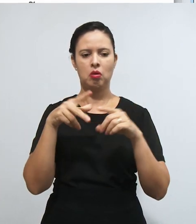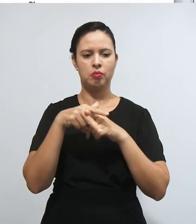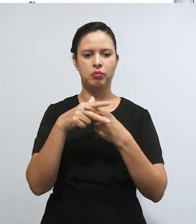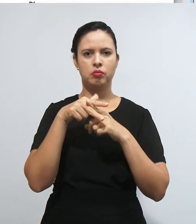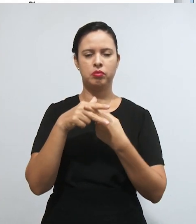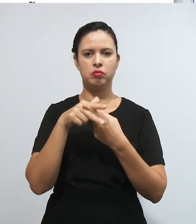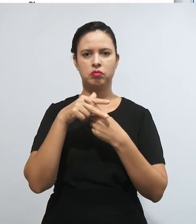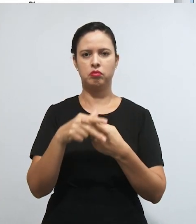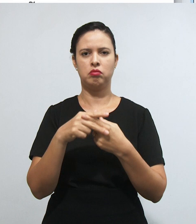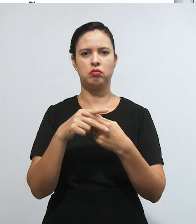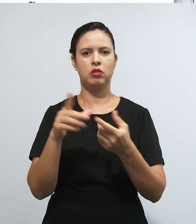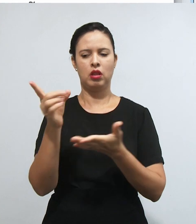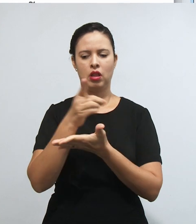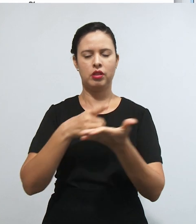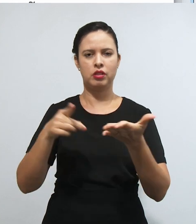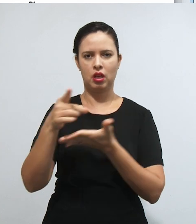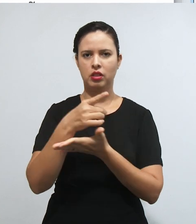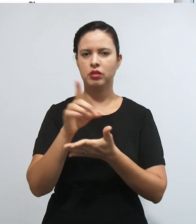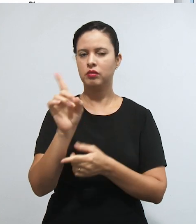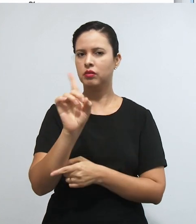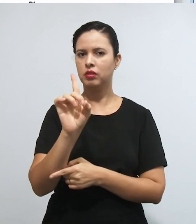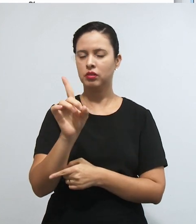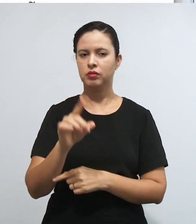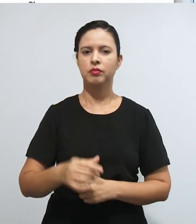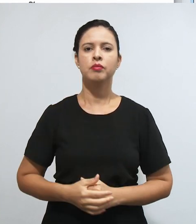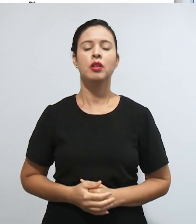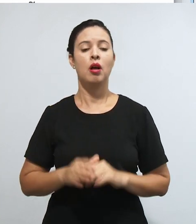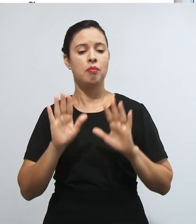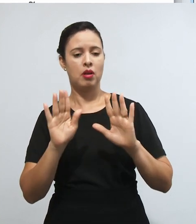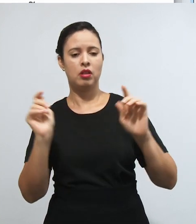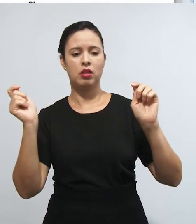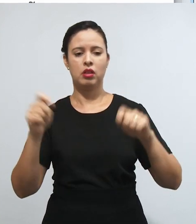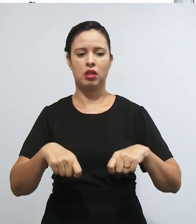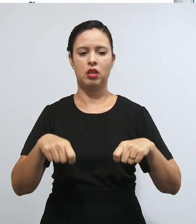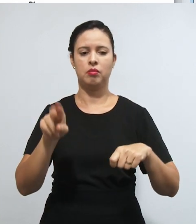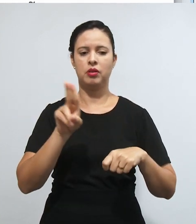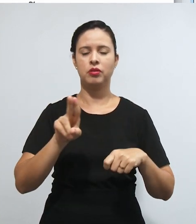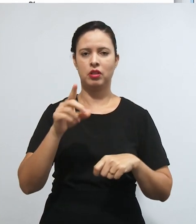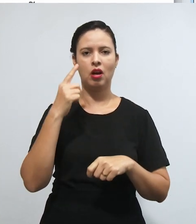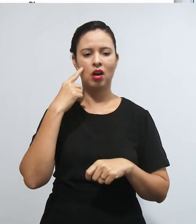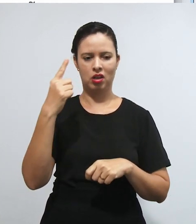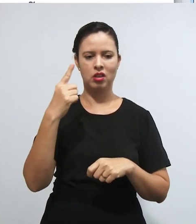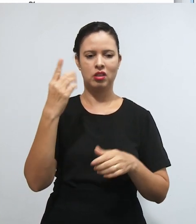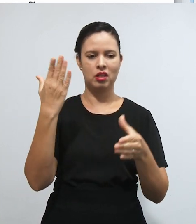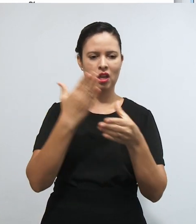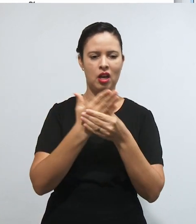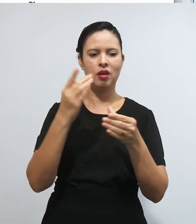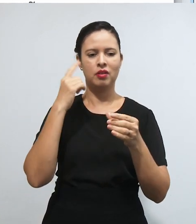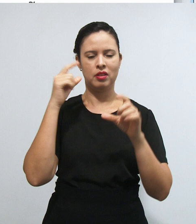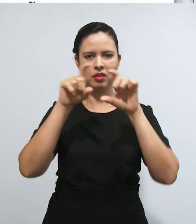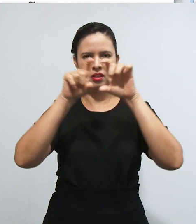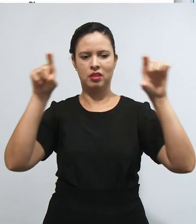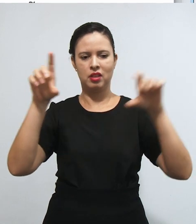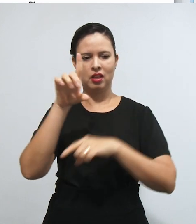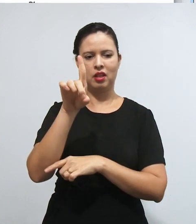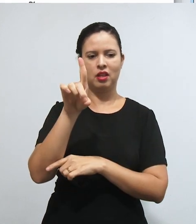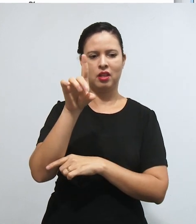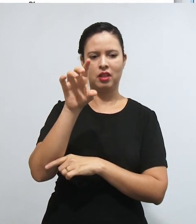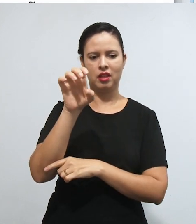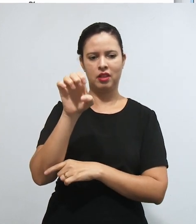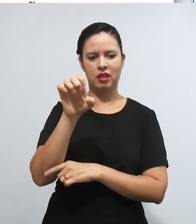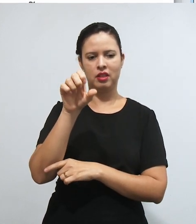aqui de design, Porém, a gente poderia aplicar nessa aba aqui, Design, caso você já queira uma